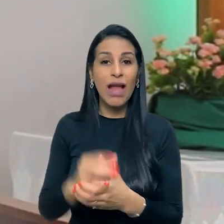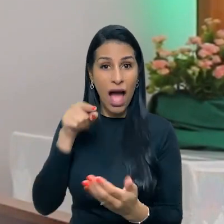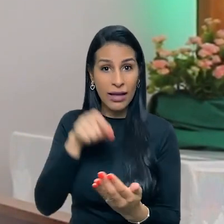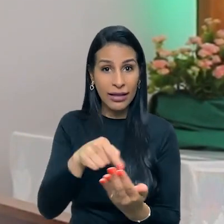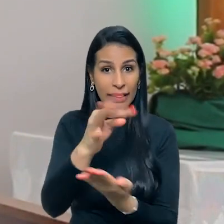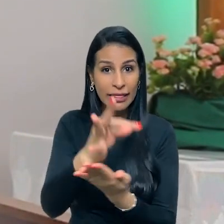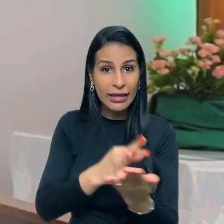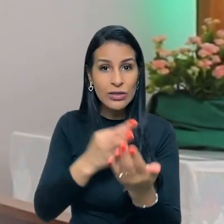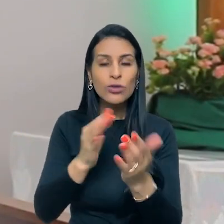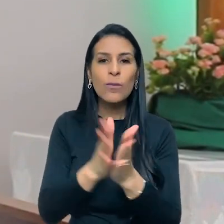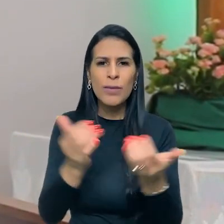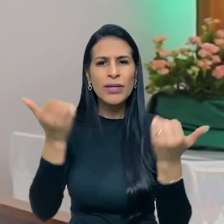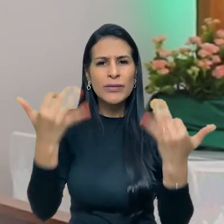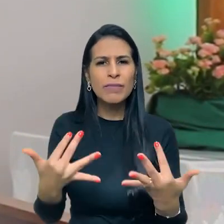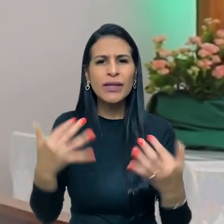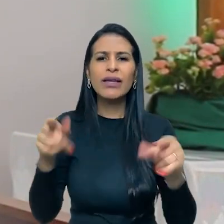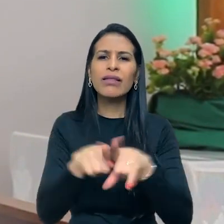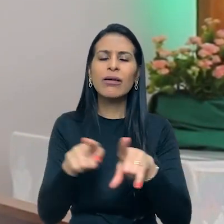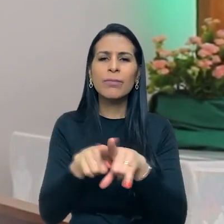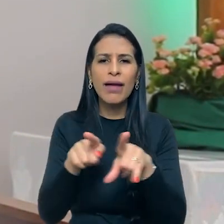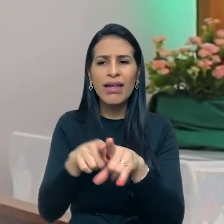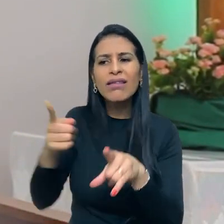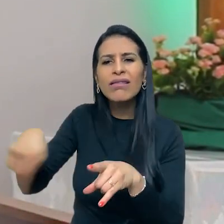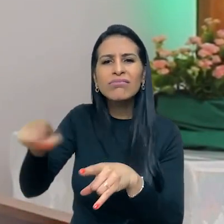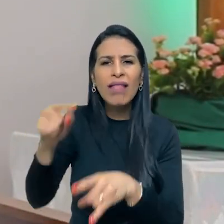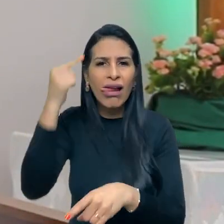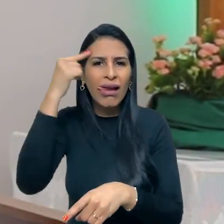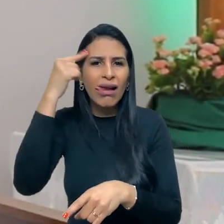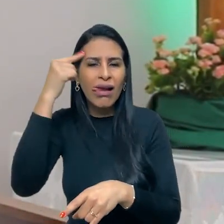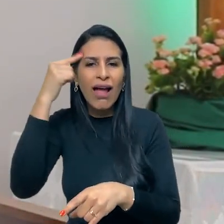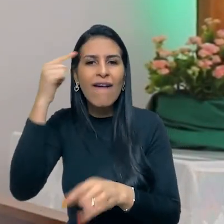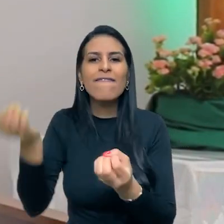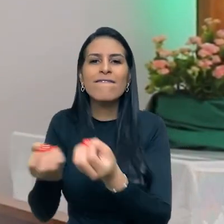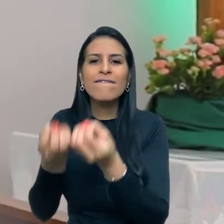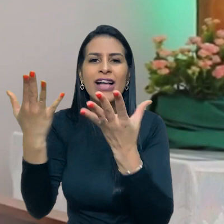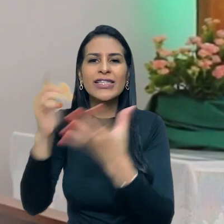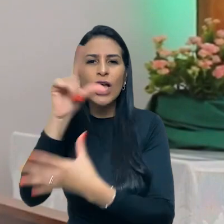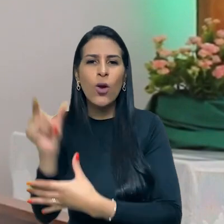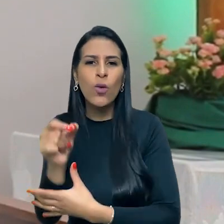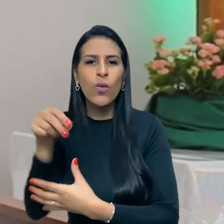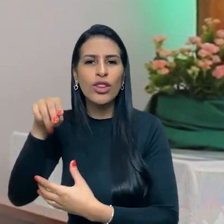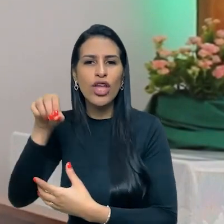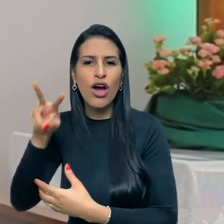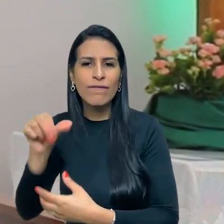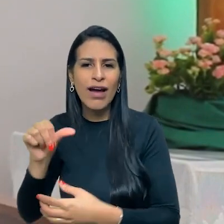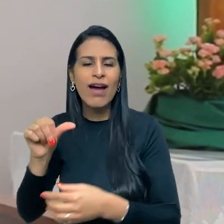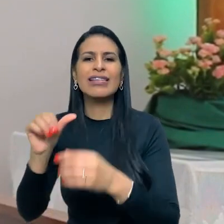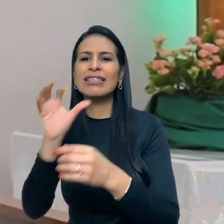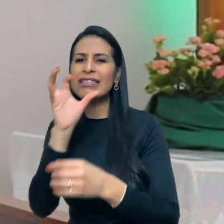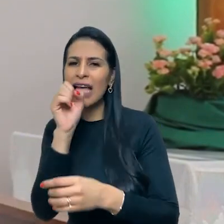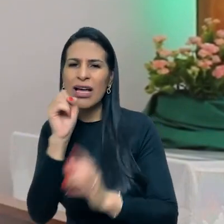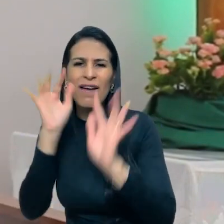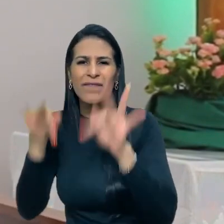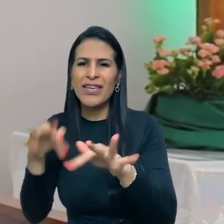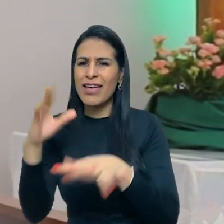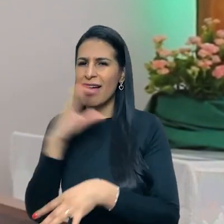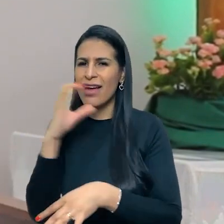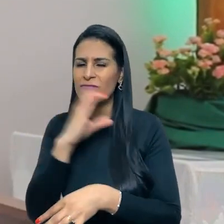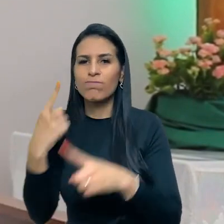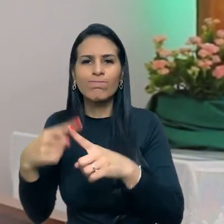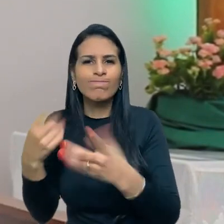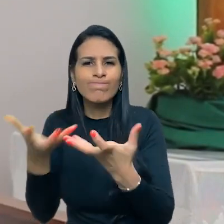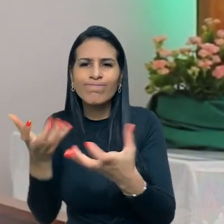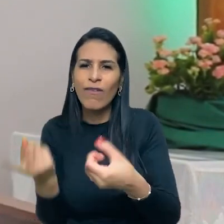havia, inclusive, o desejo expressivo para que terminasse logo a festa da lua nova e o dia de